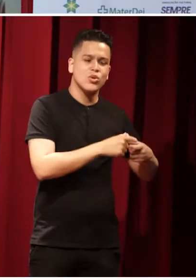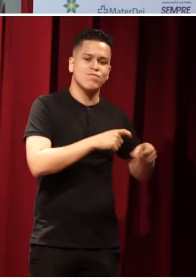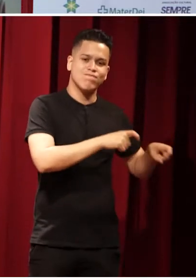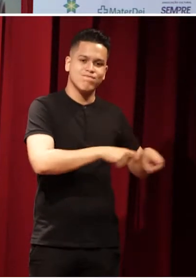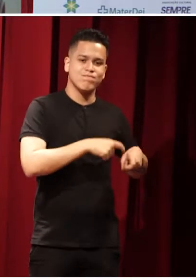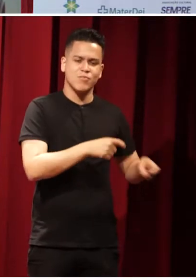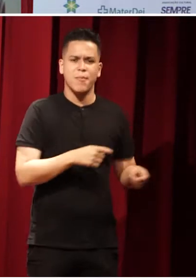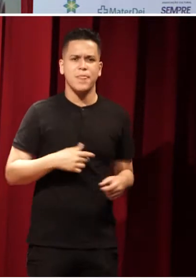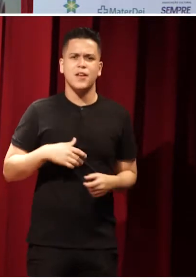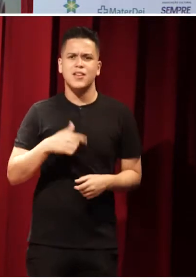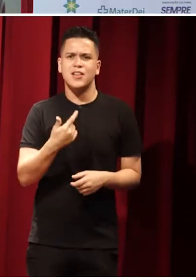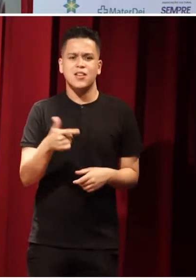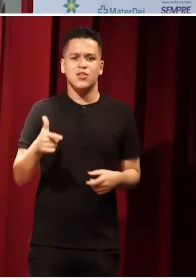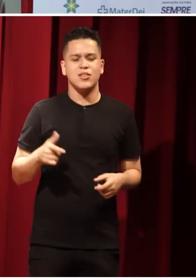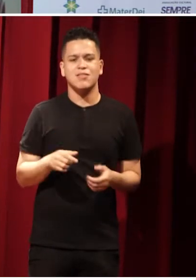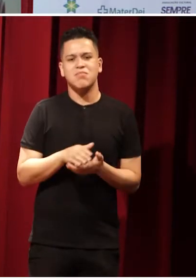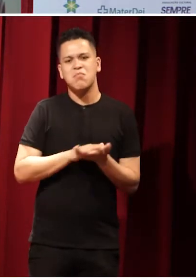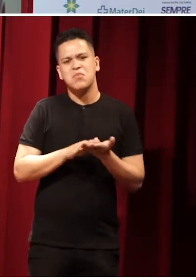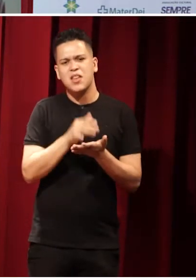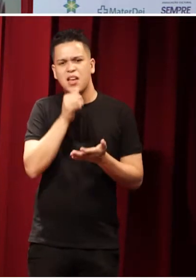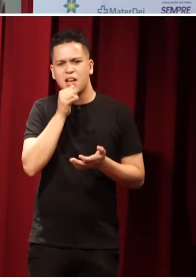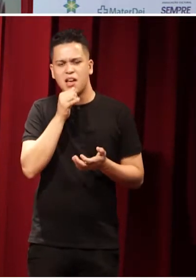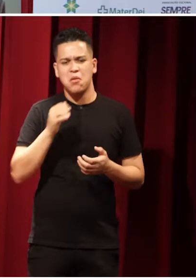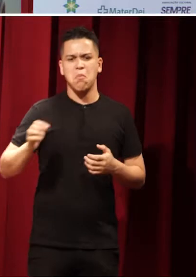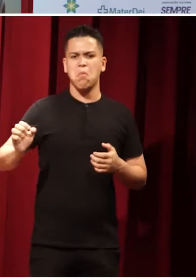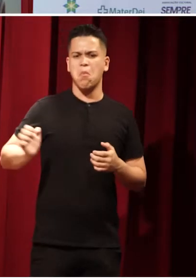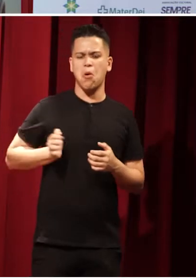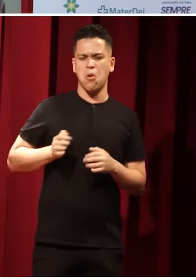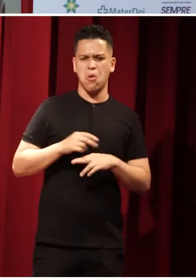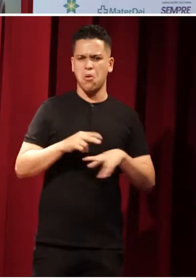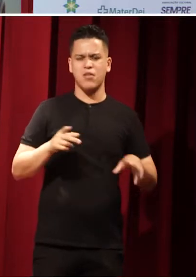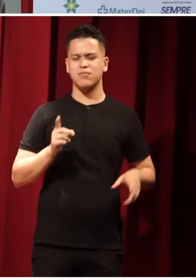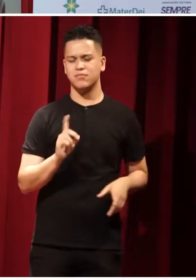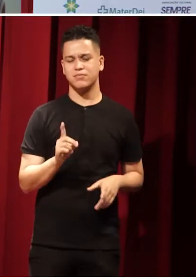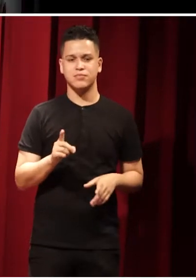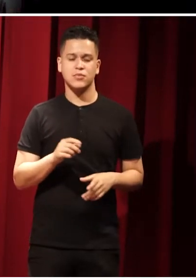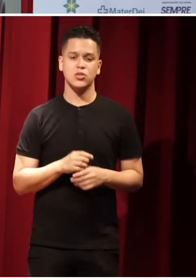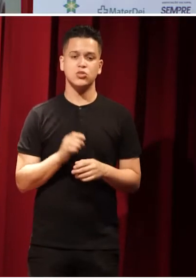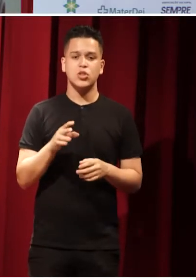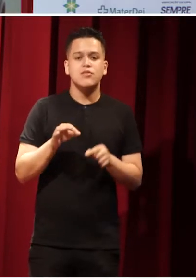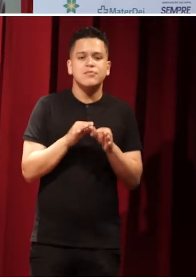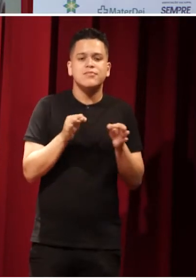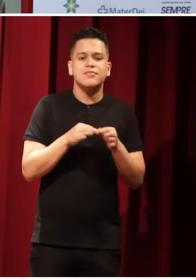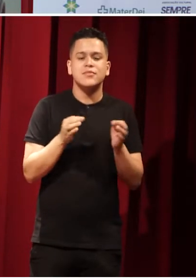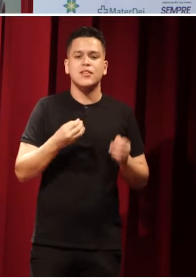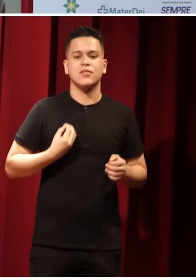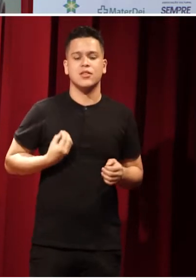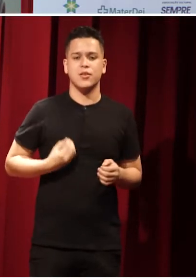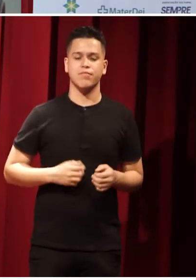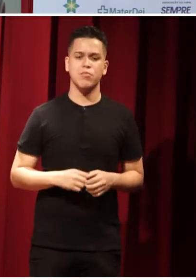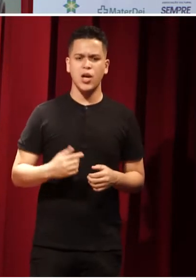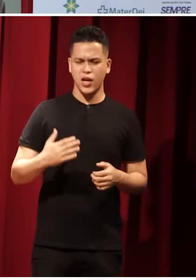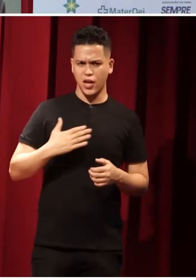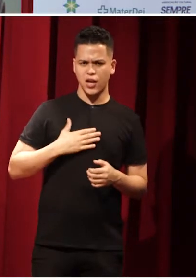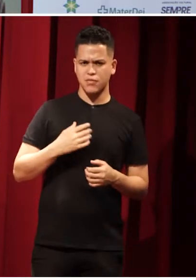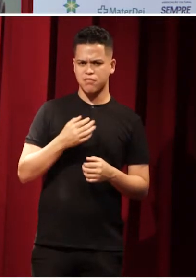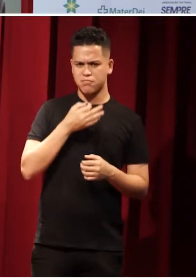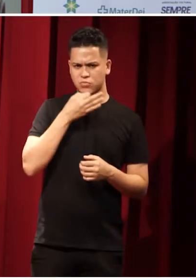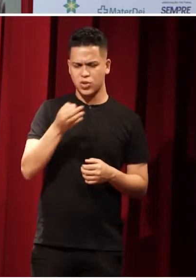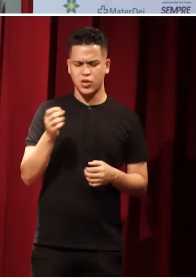qualquer luxo e sem necessidade de consumo de energia, etc, etc. Eu acho isso